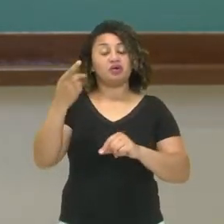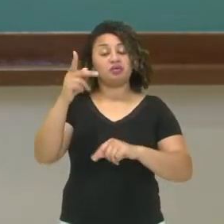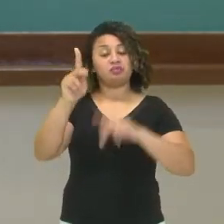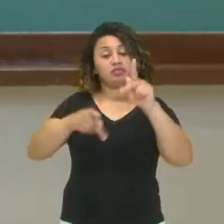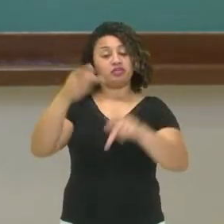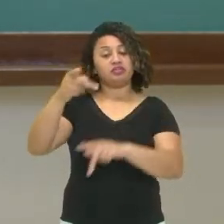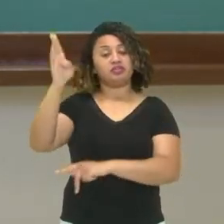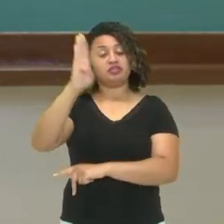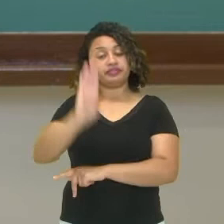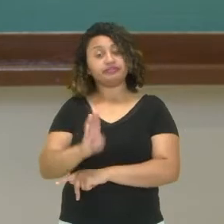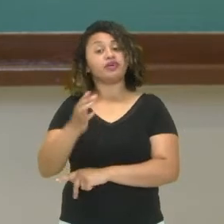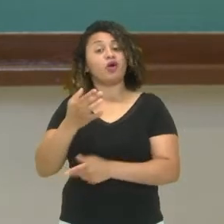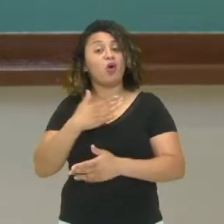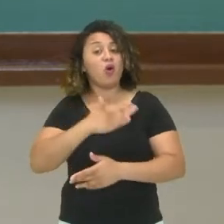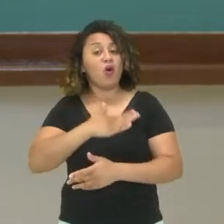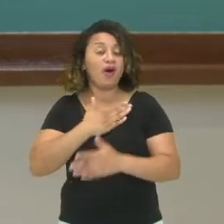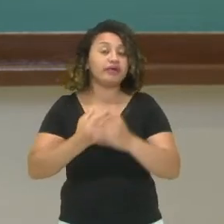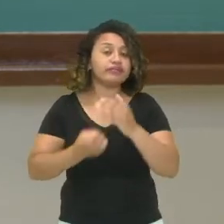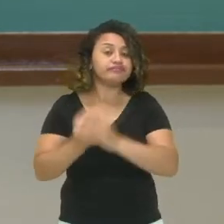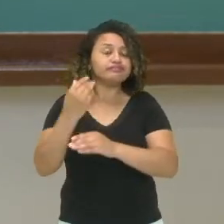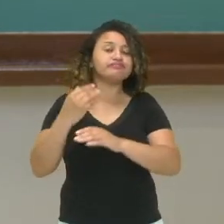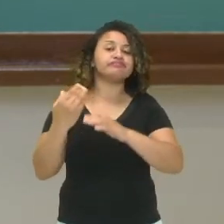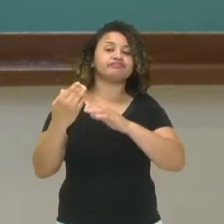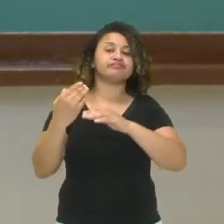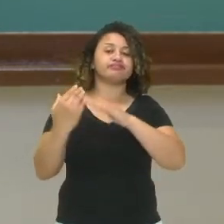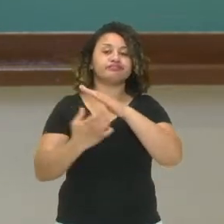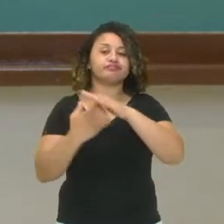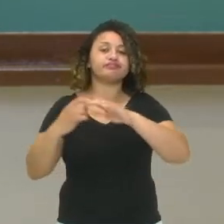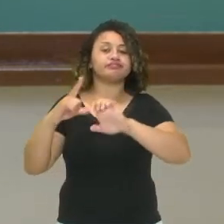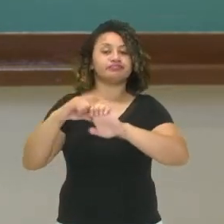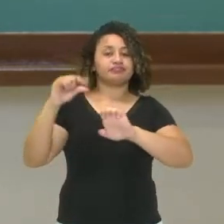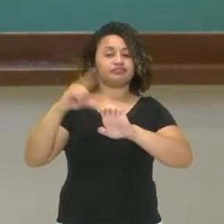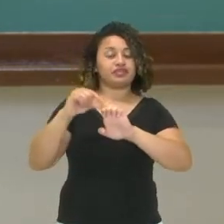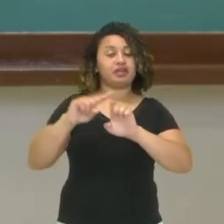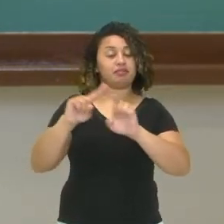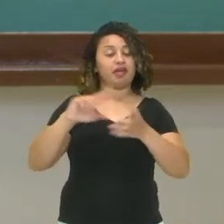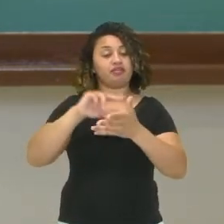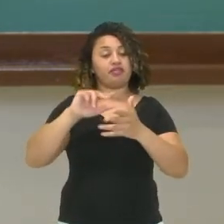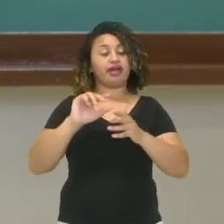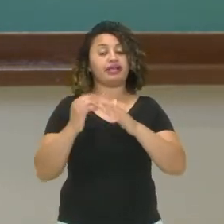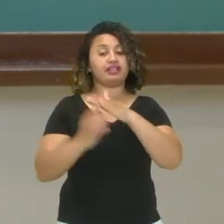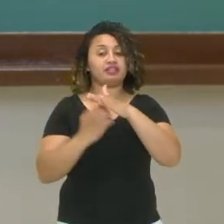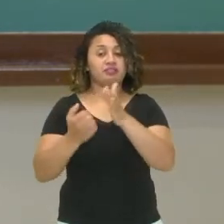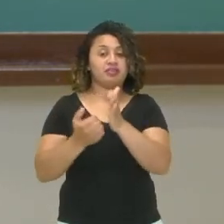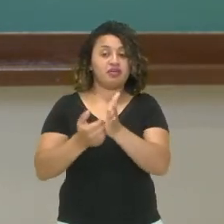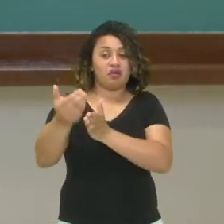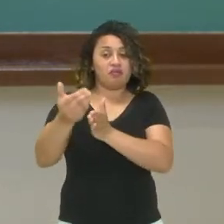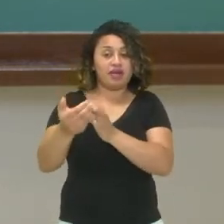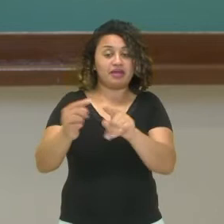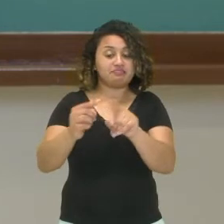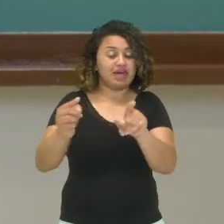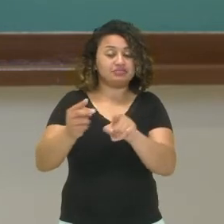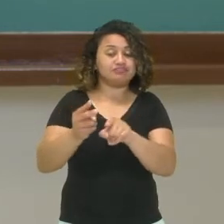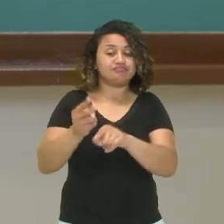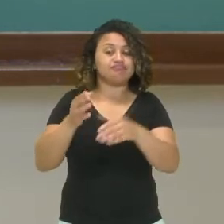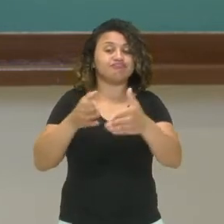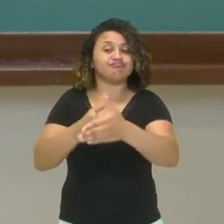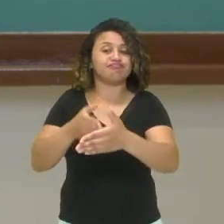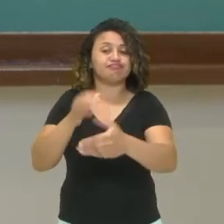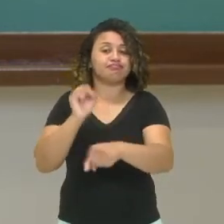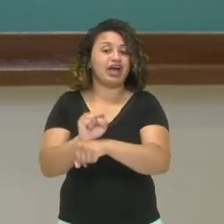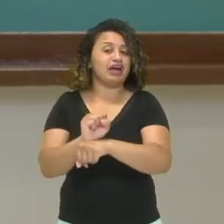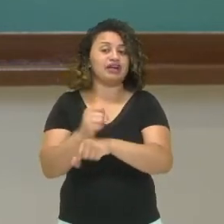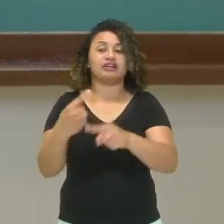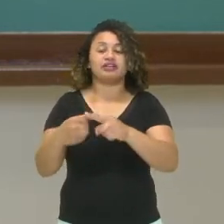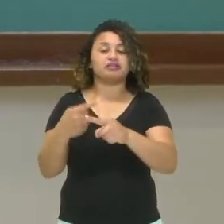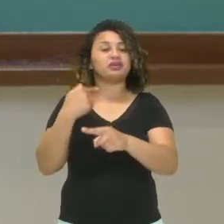extremamente empreendedor. Só que muitas empresas se iniciam, mas não continuam exatamente porque elas não conhecem direito